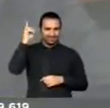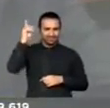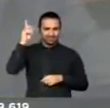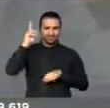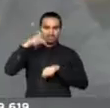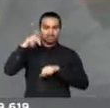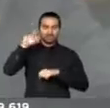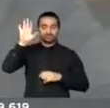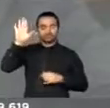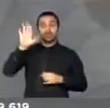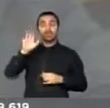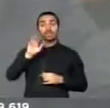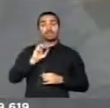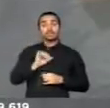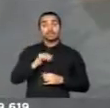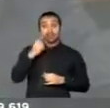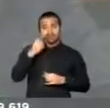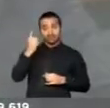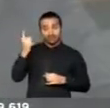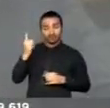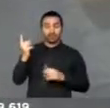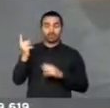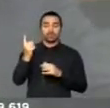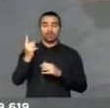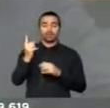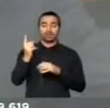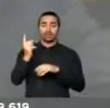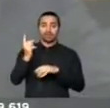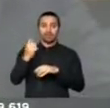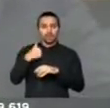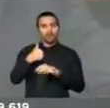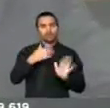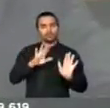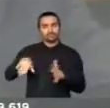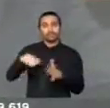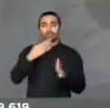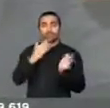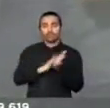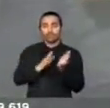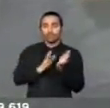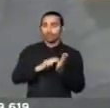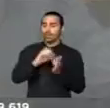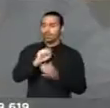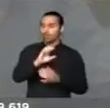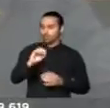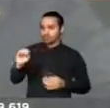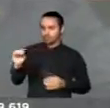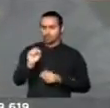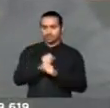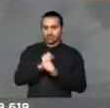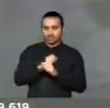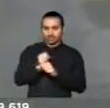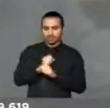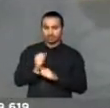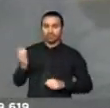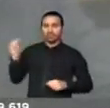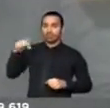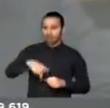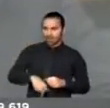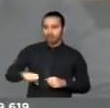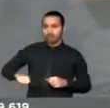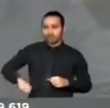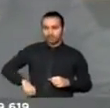se nós formos observar a Magna Carta, eu propus uma sessão nesta casa para homenagear os 800 anos, esteve aqui o embaixador do Reino